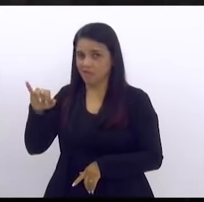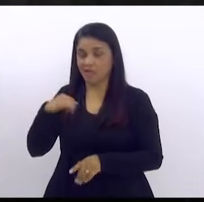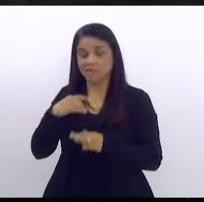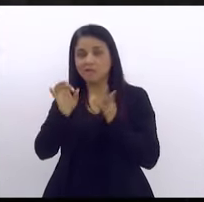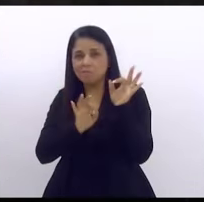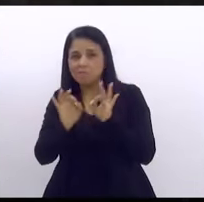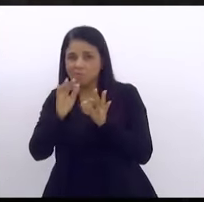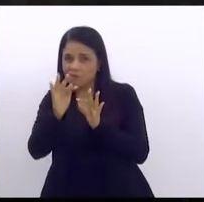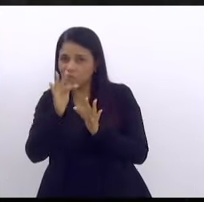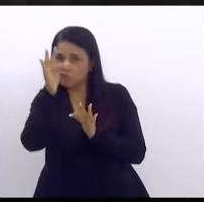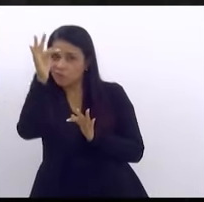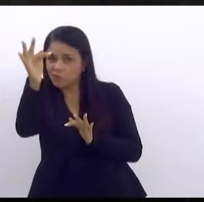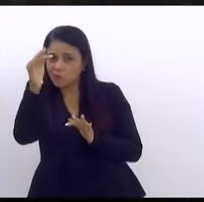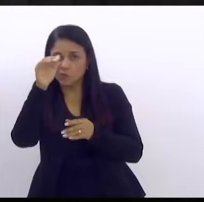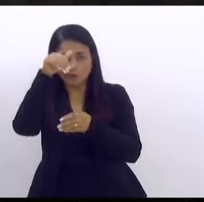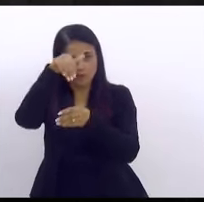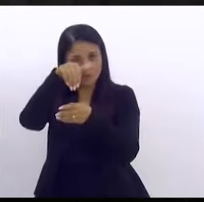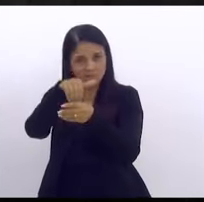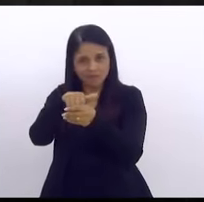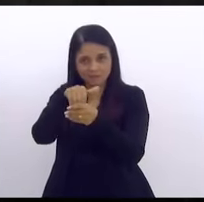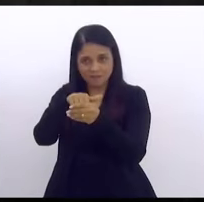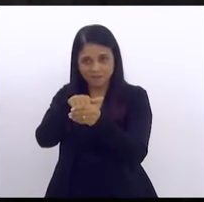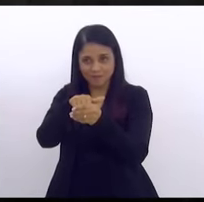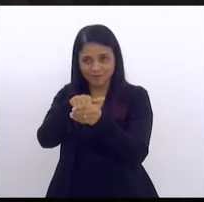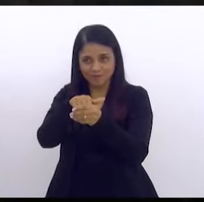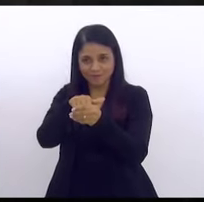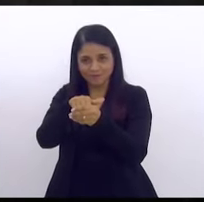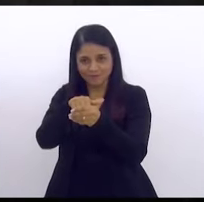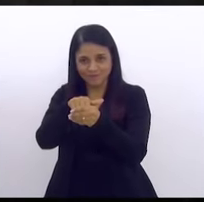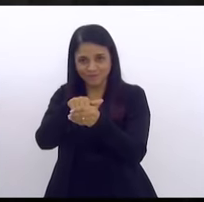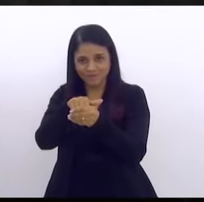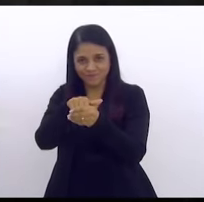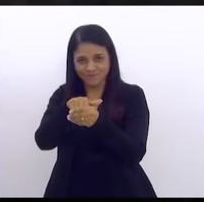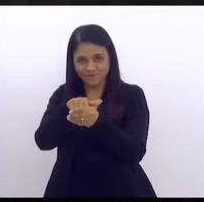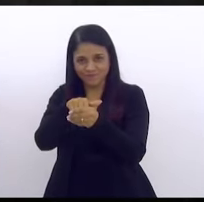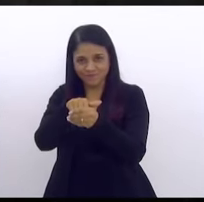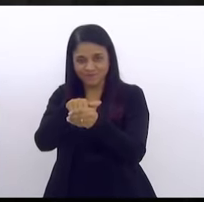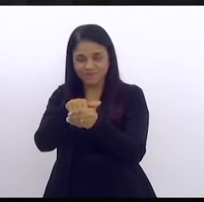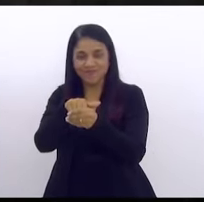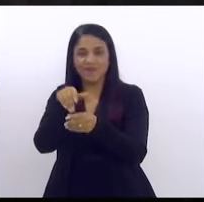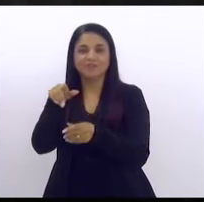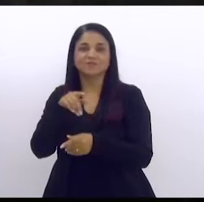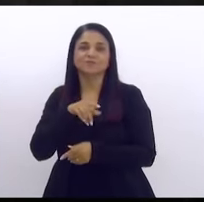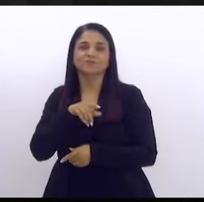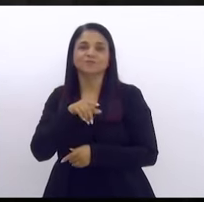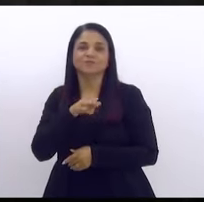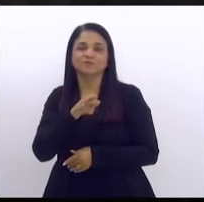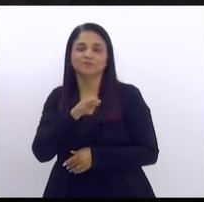futuro das eleições lá no nosso sul fluminense.